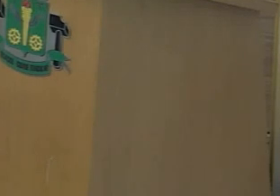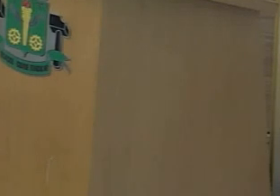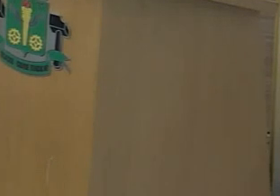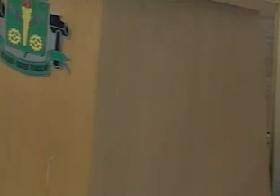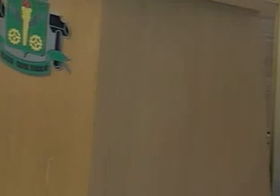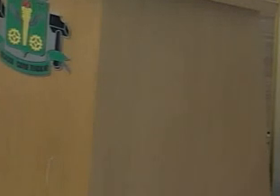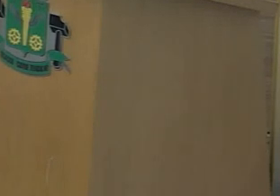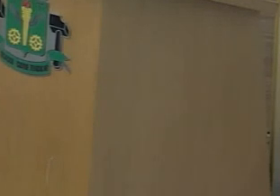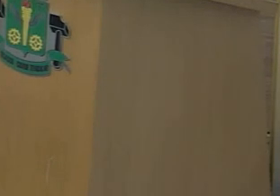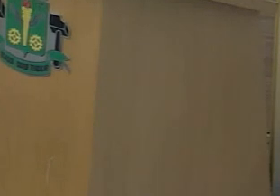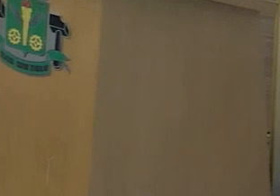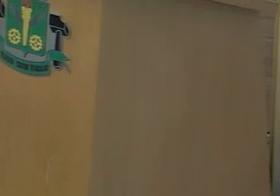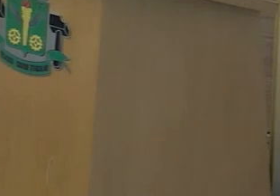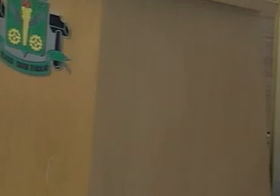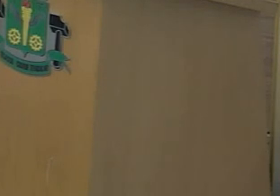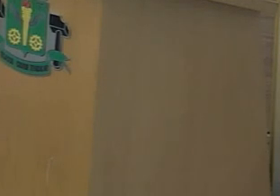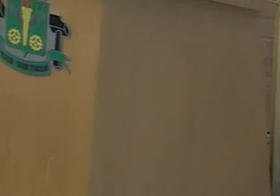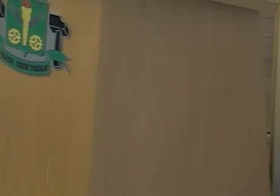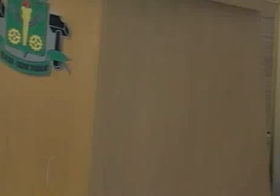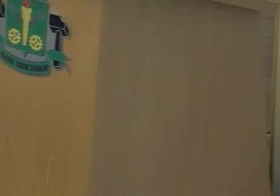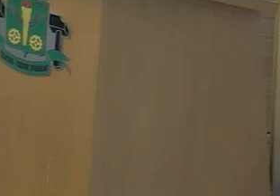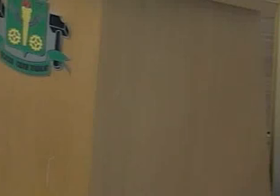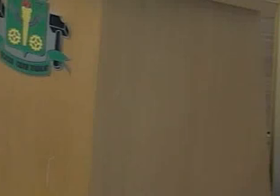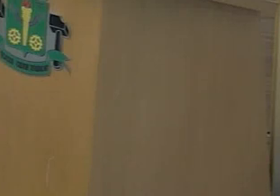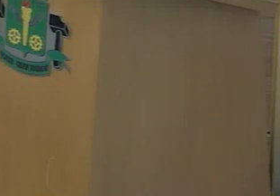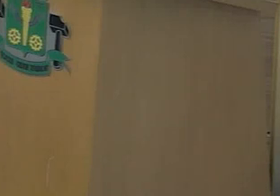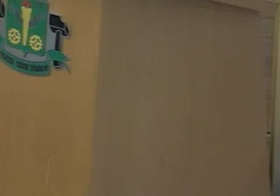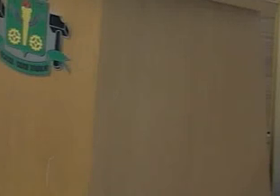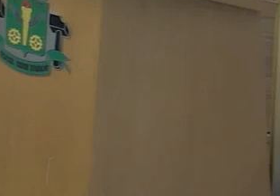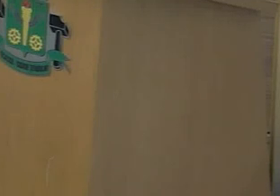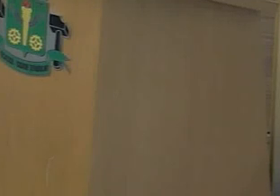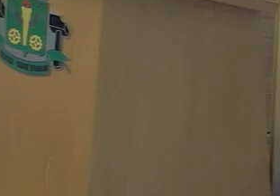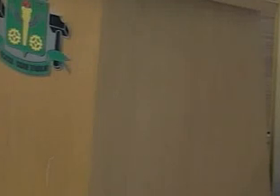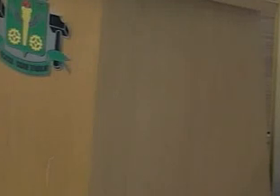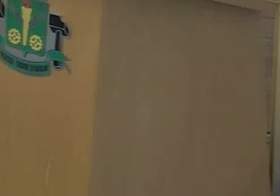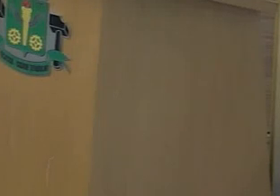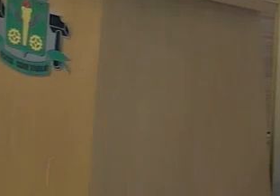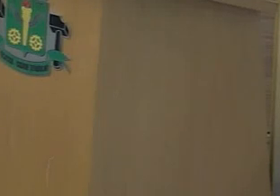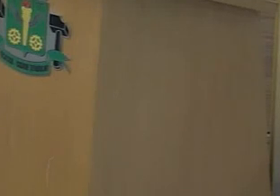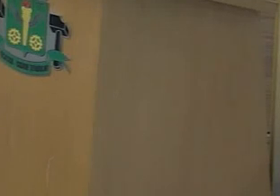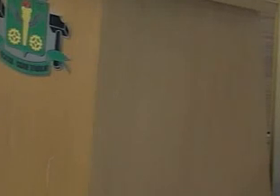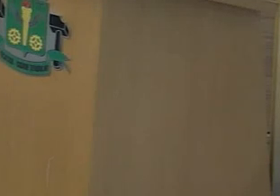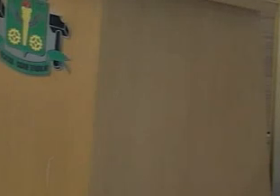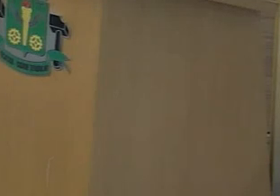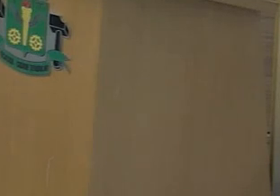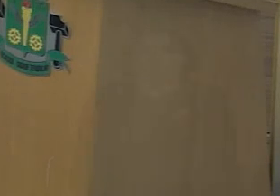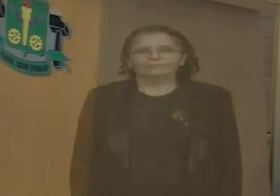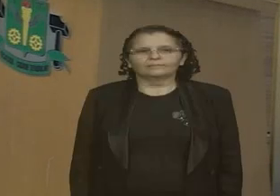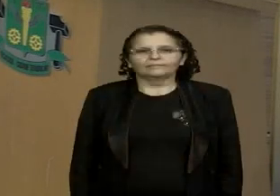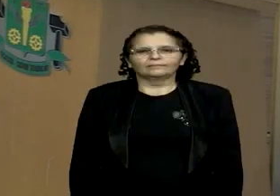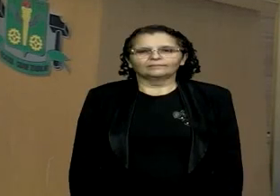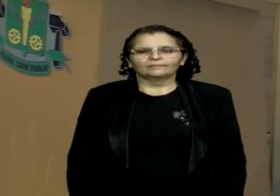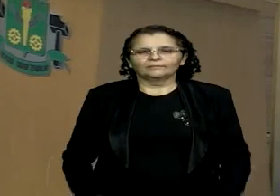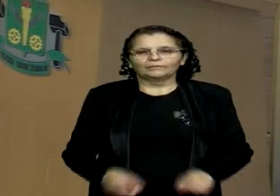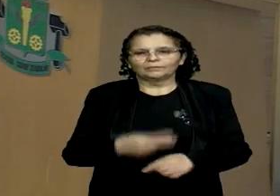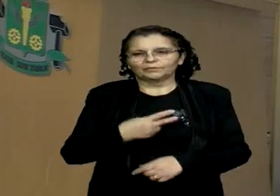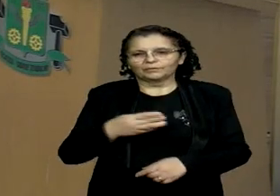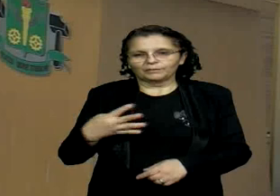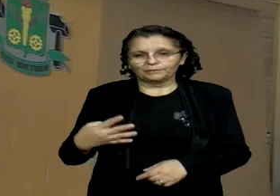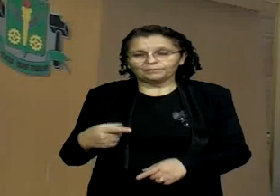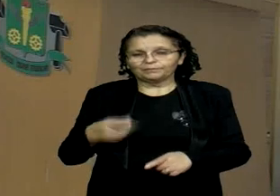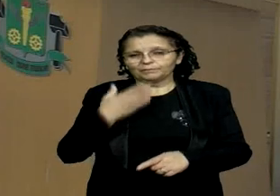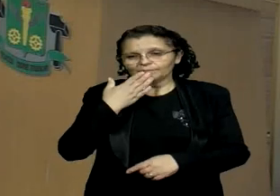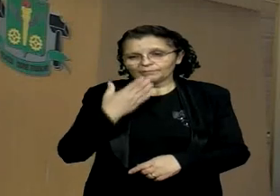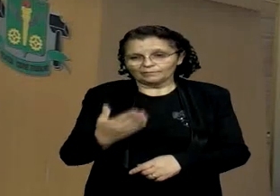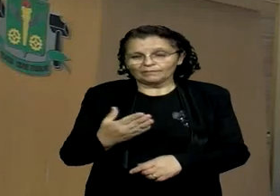de Presidente Altino. Indicação do nobre vereador pastor Joel Nunes, de número 4371 de